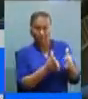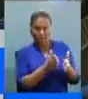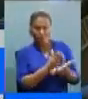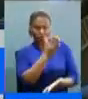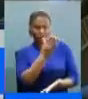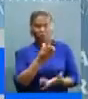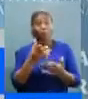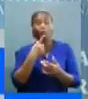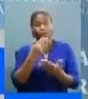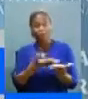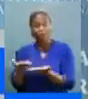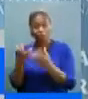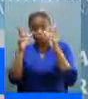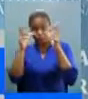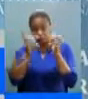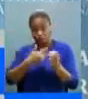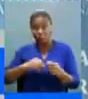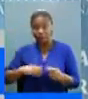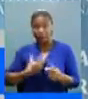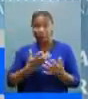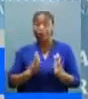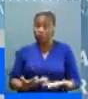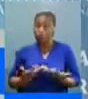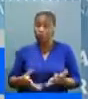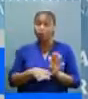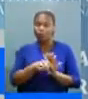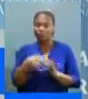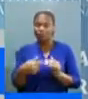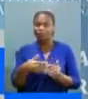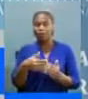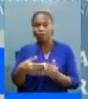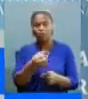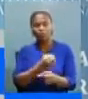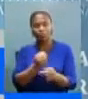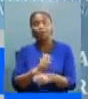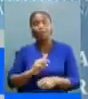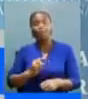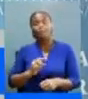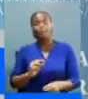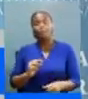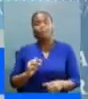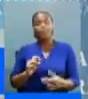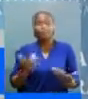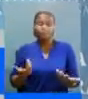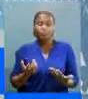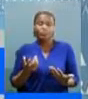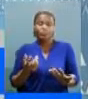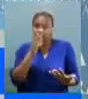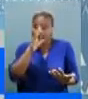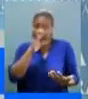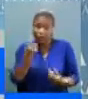essa questão, nós sentimos que sim, aqui já há condições e vamos trabalhar no sentido, desde que